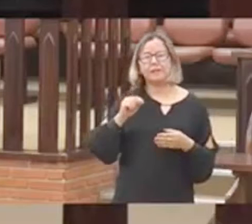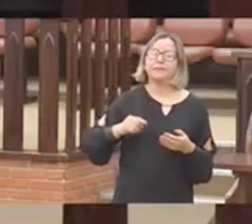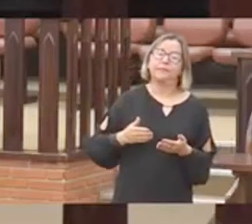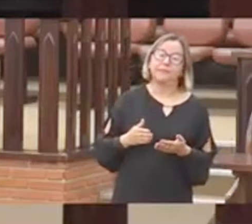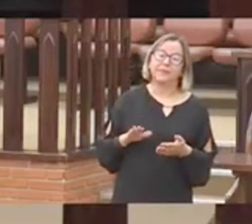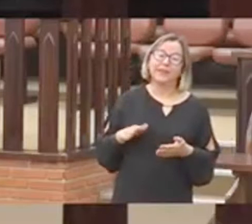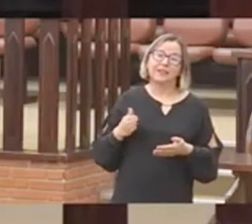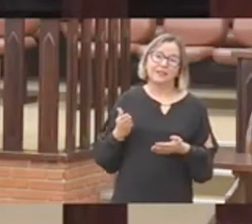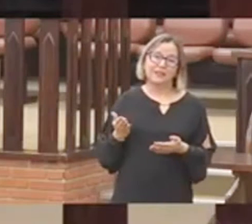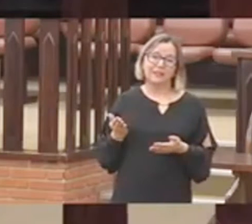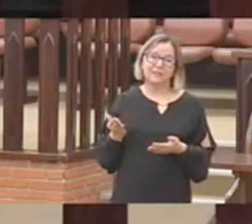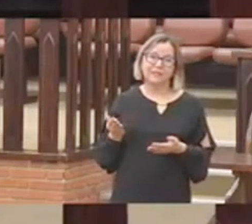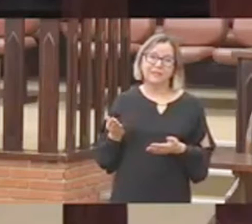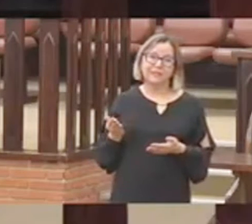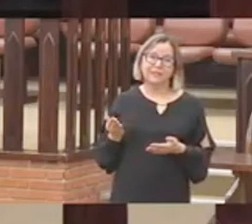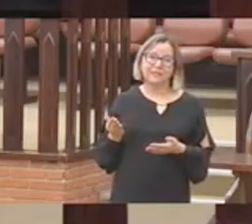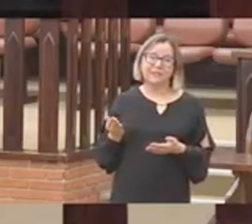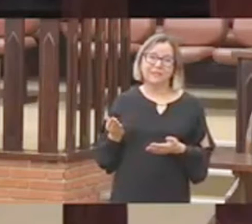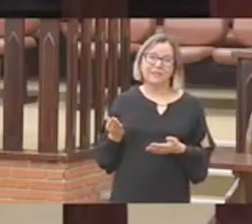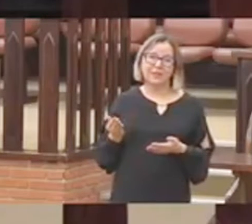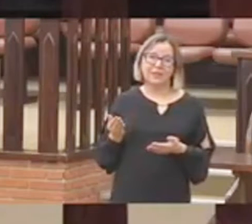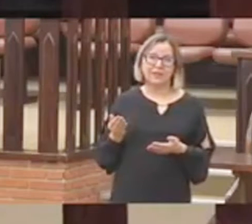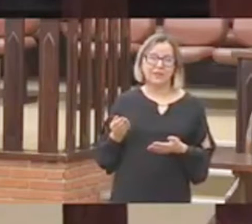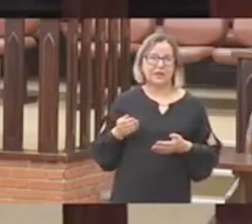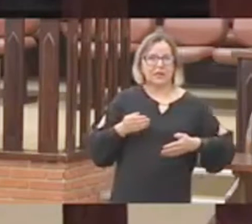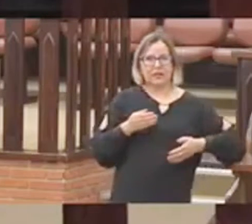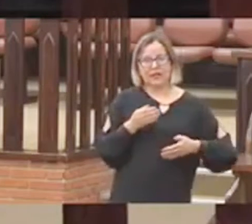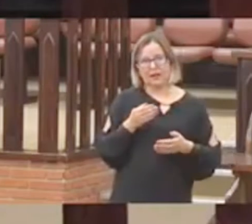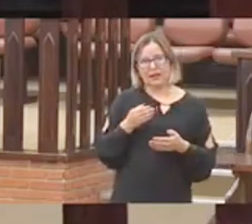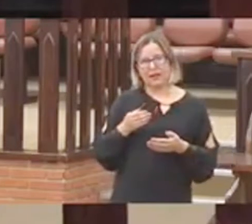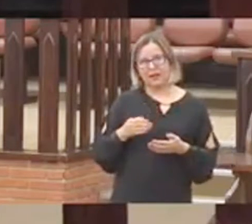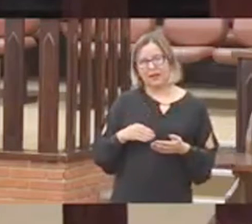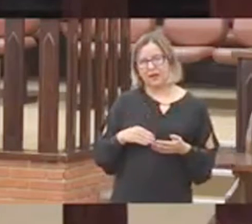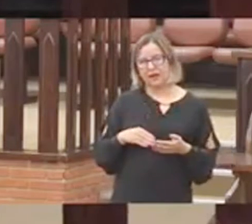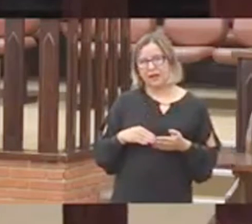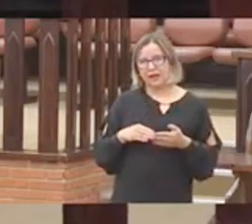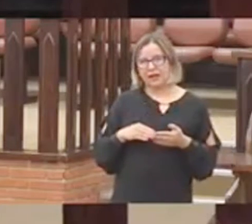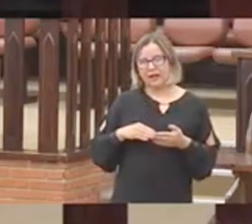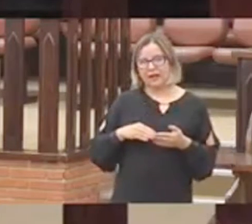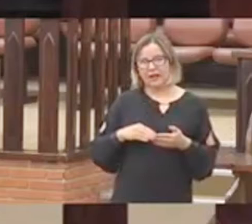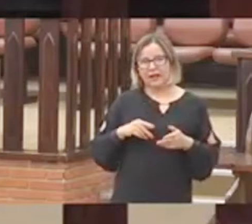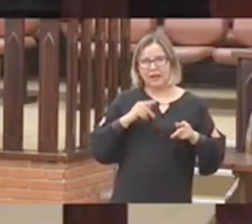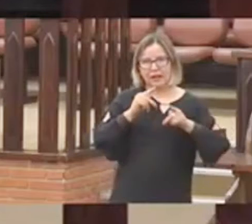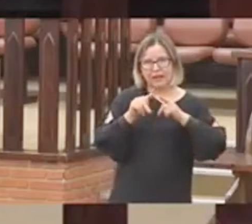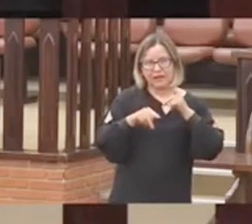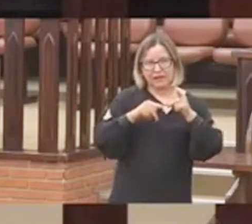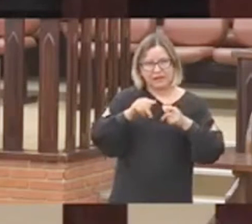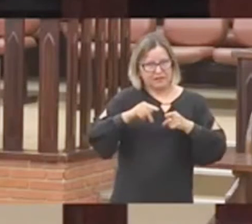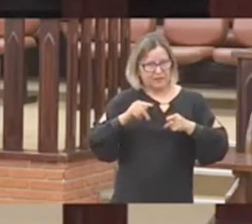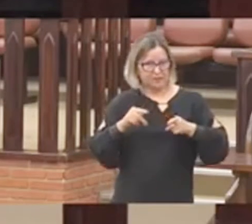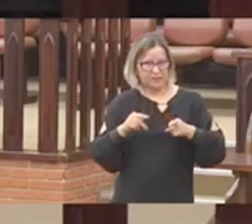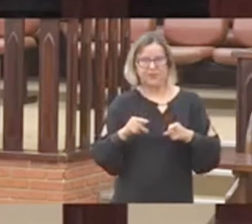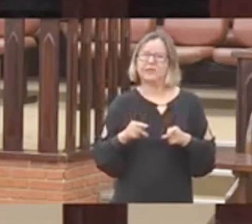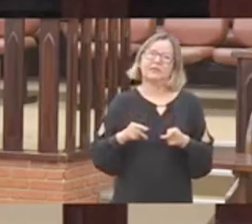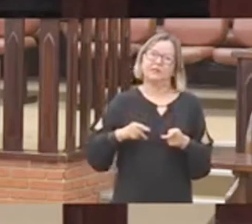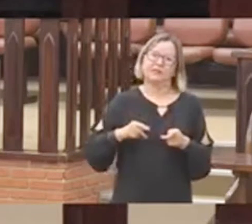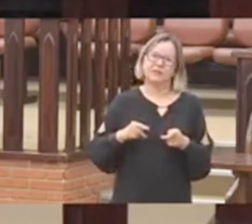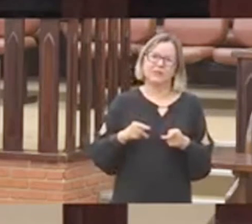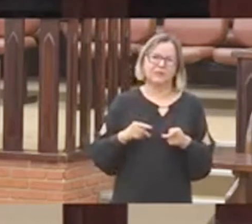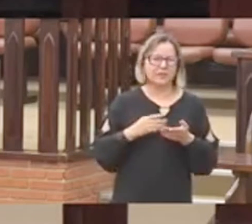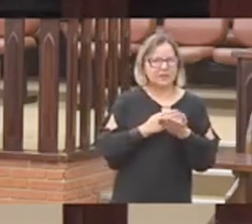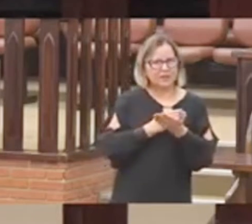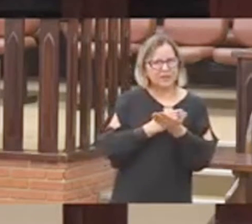Então, o argumento do mal contra Deus, ele acaba vindo à tona. E